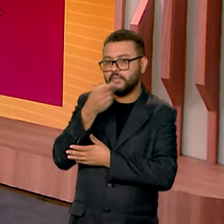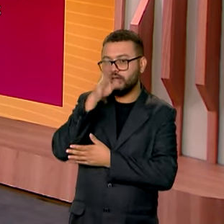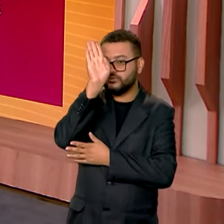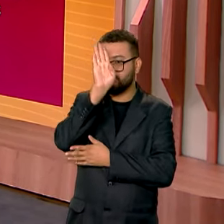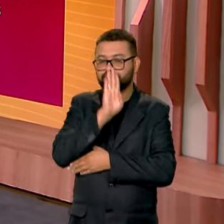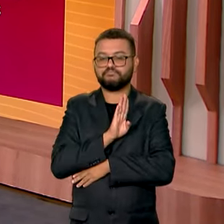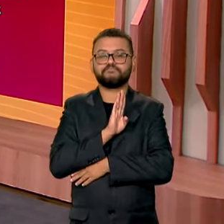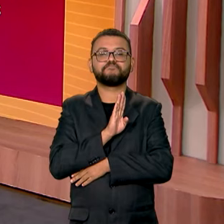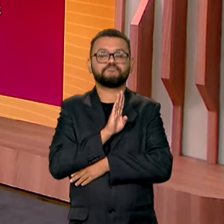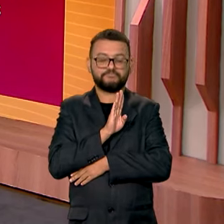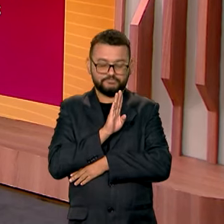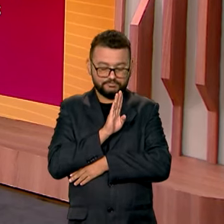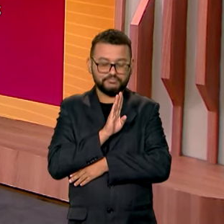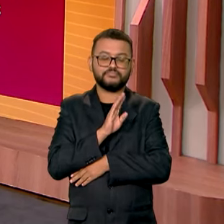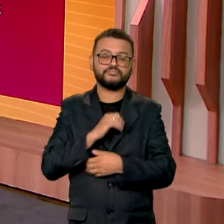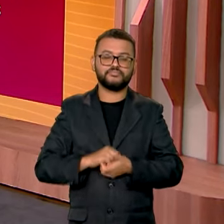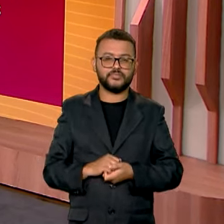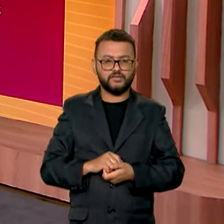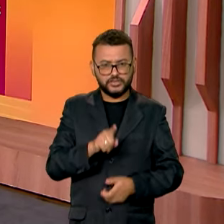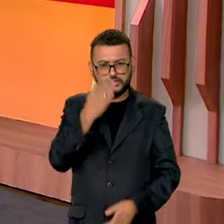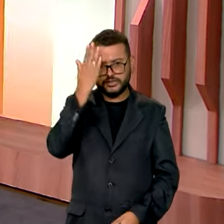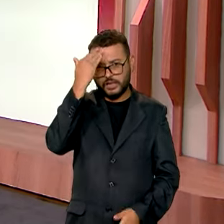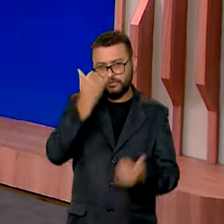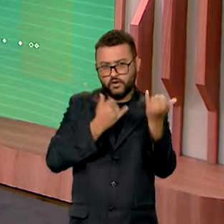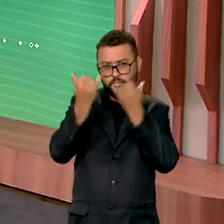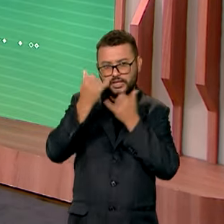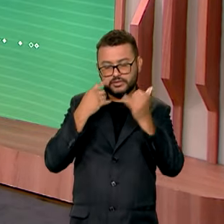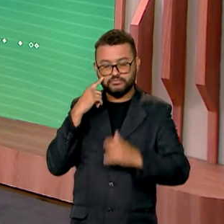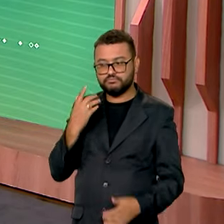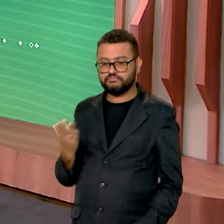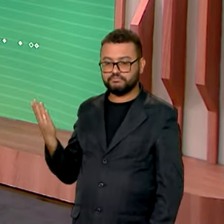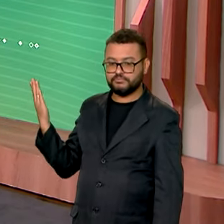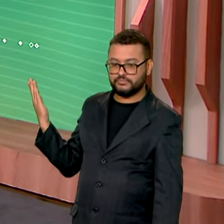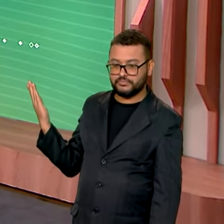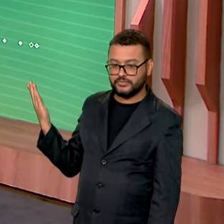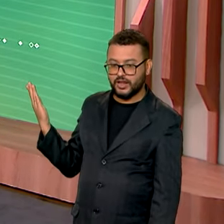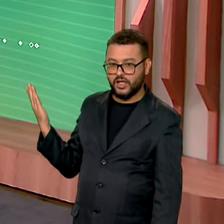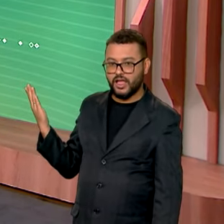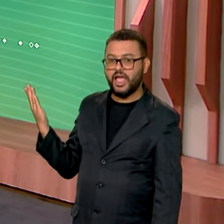forma totalmente gratuita. Você sabe, basta acessar